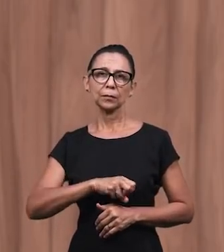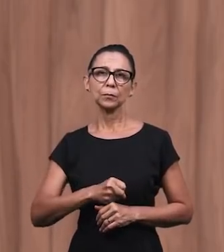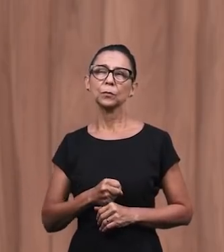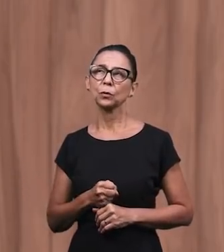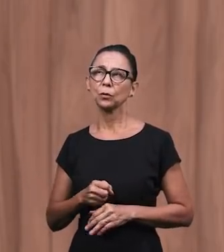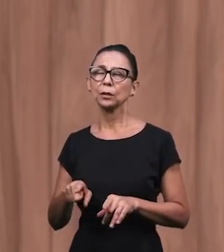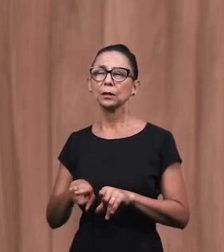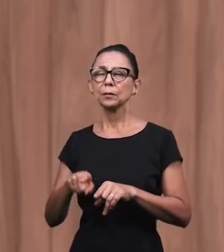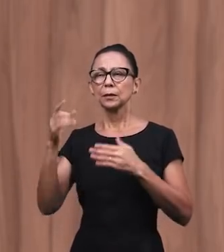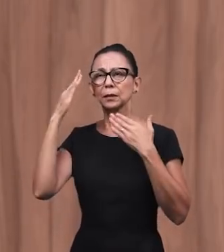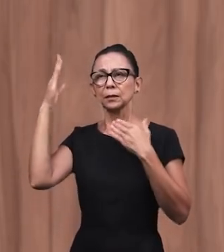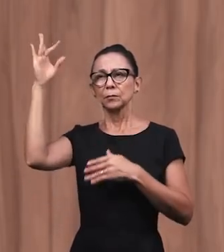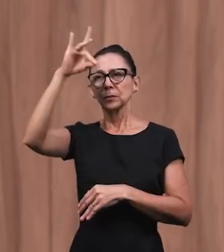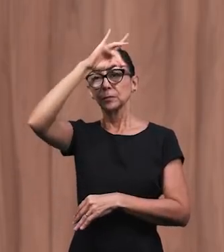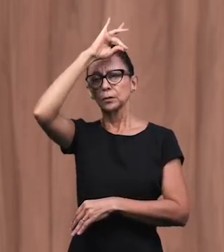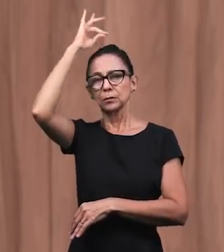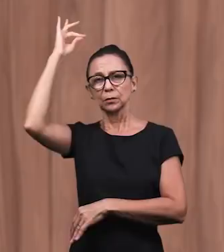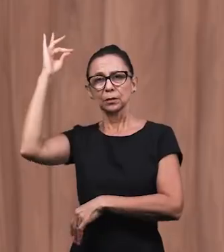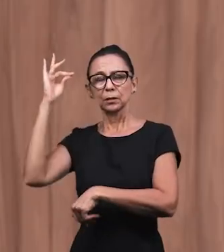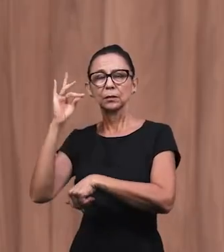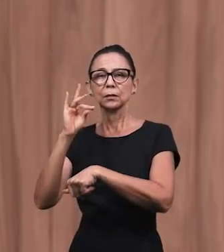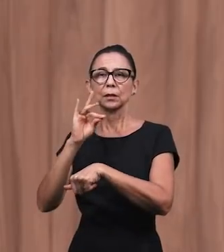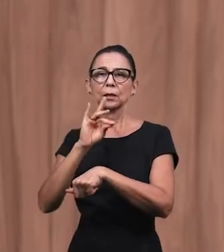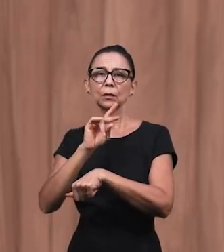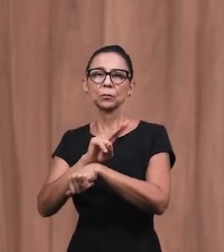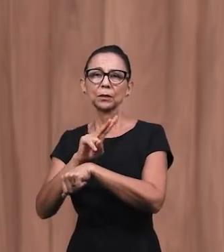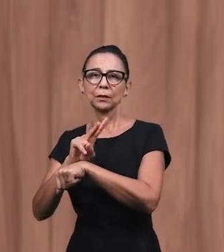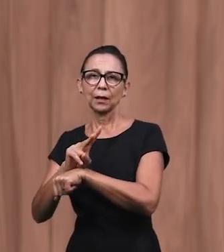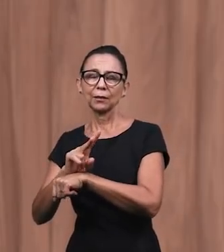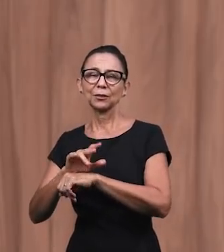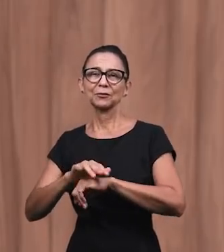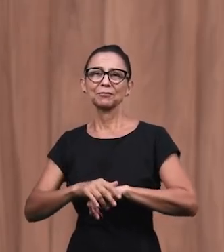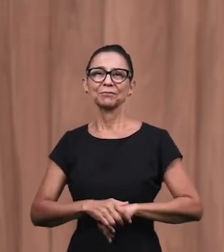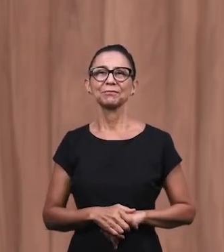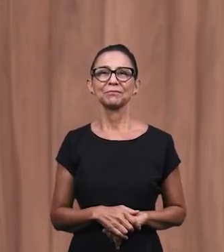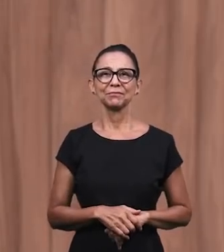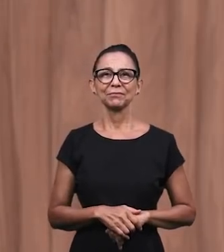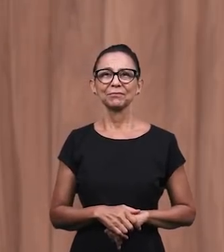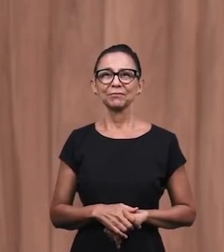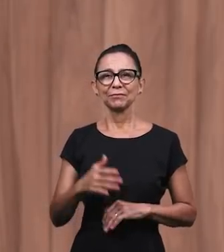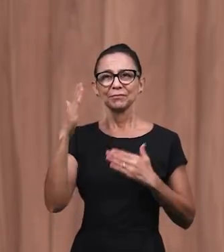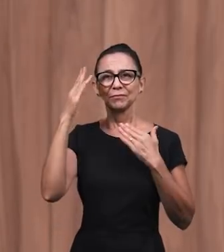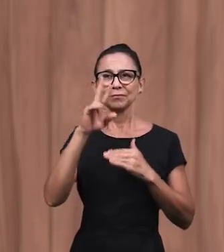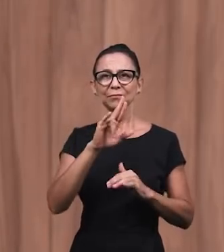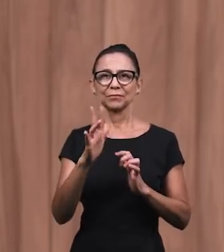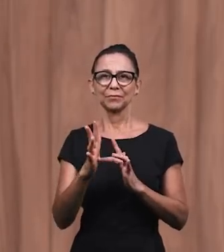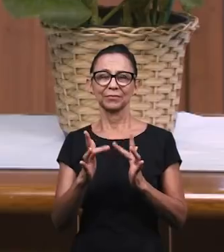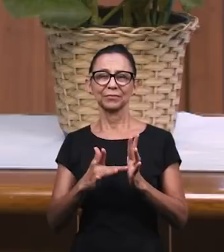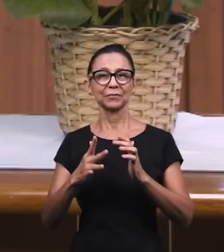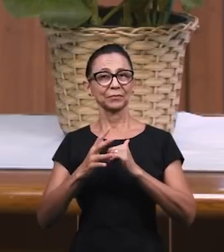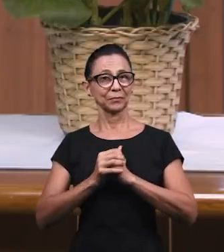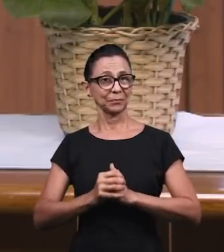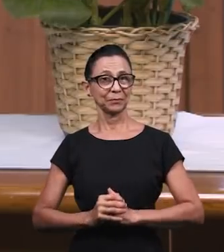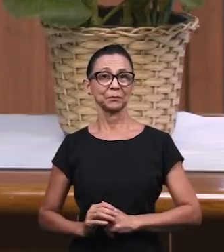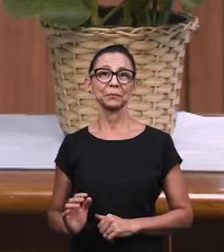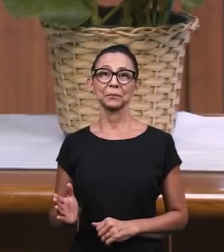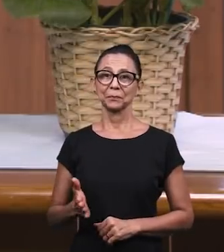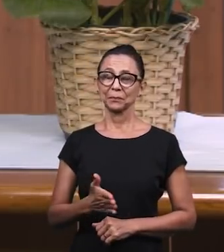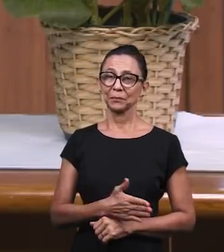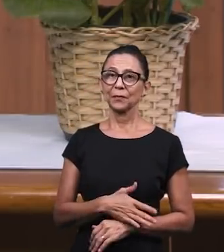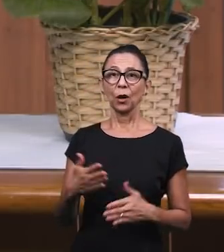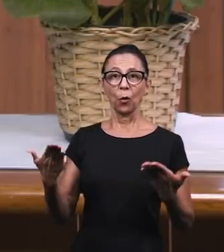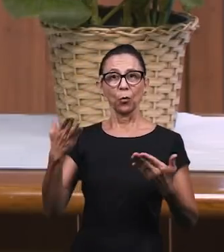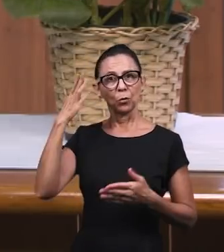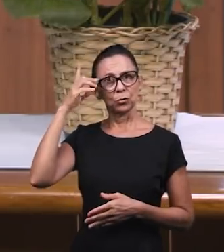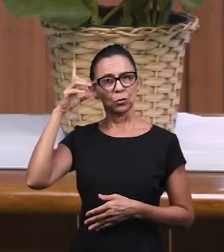Teu Espírito Santo para conosco. Assim nós oramos, Te glorificamos, em nome de Jesus. Amém. Glória a Jesus.